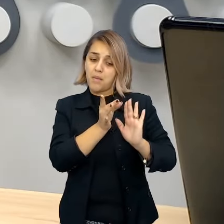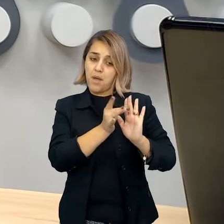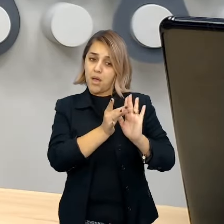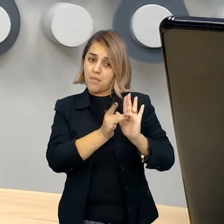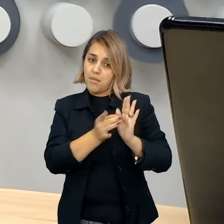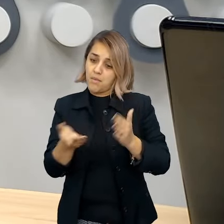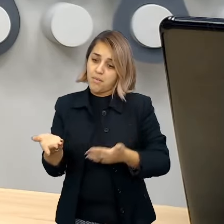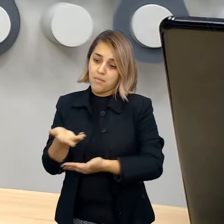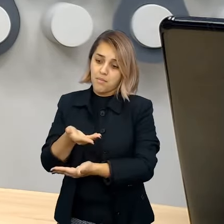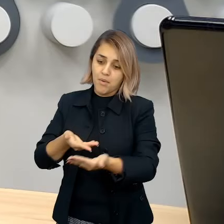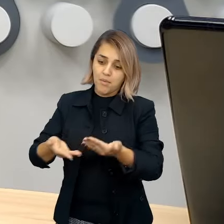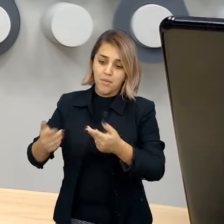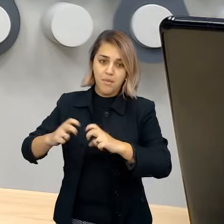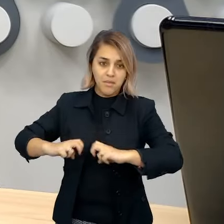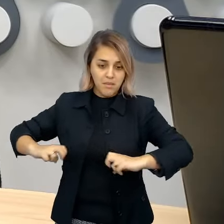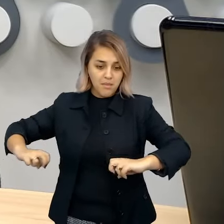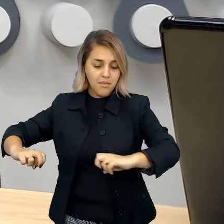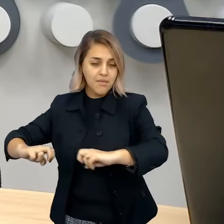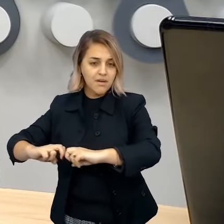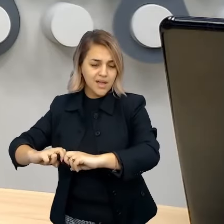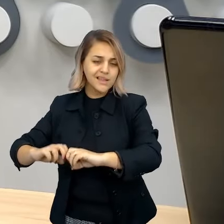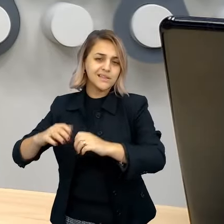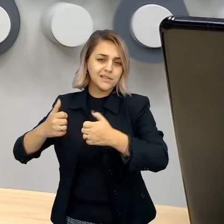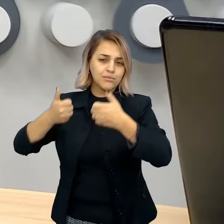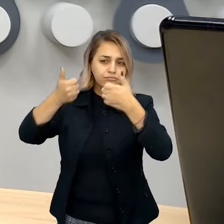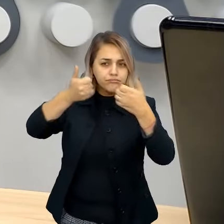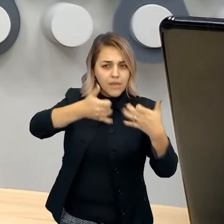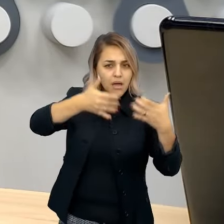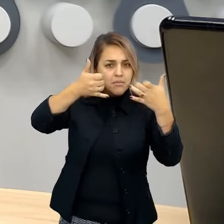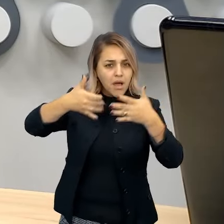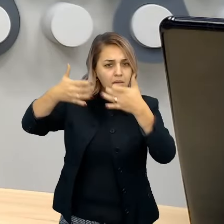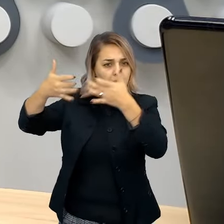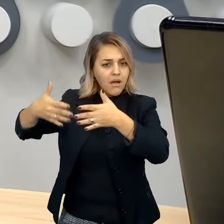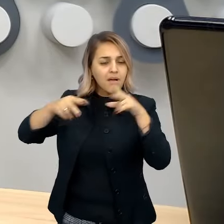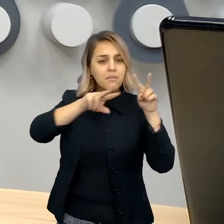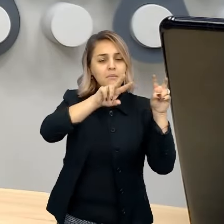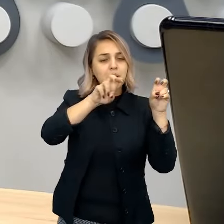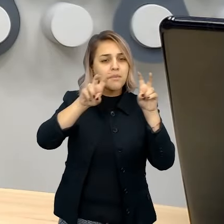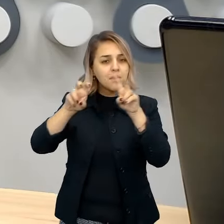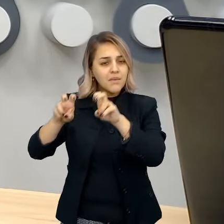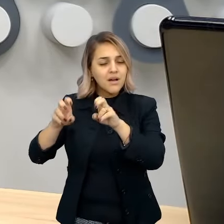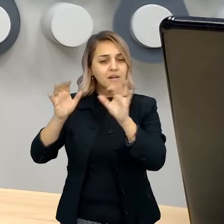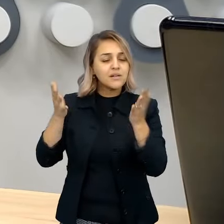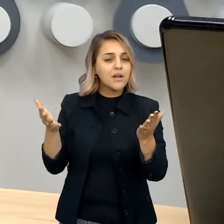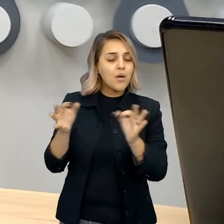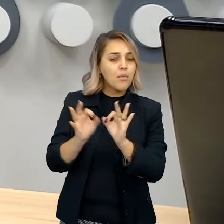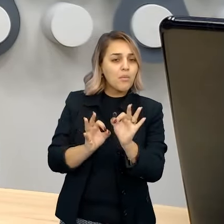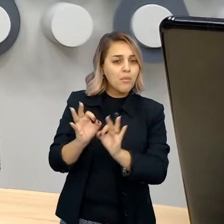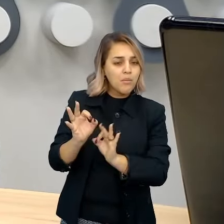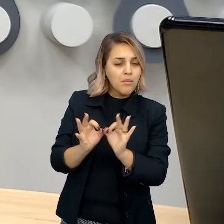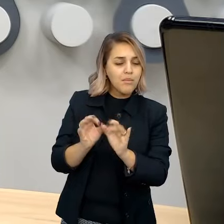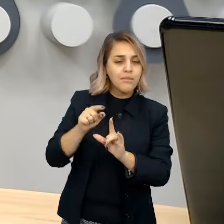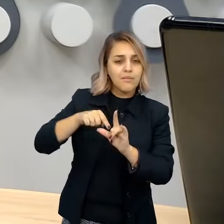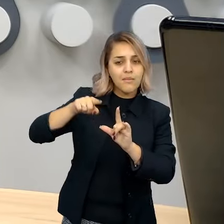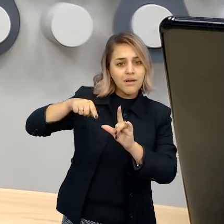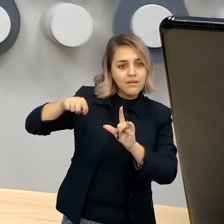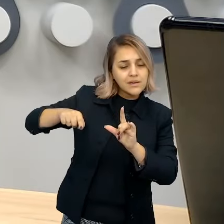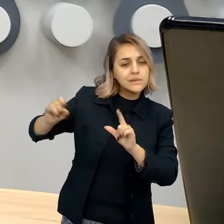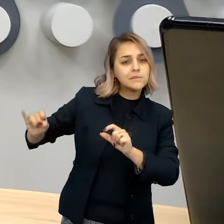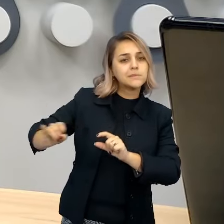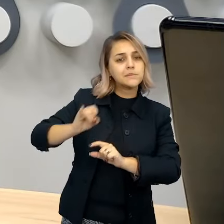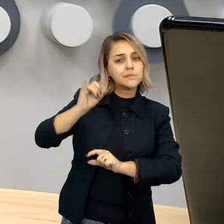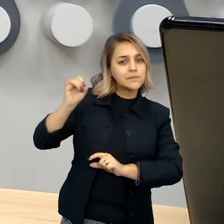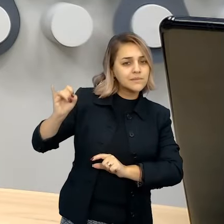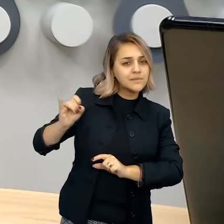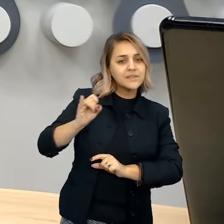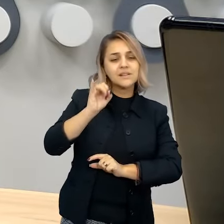socialização, problematize esses termos como partes de um planejamento estatístico, significando